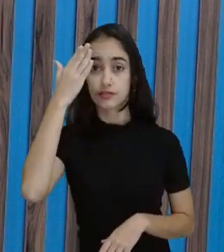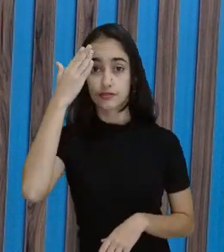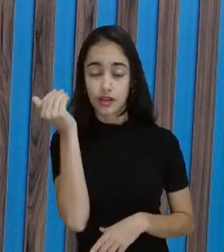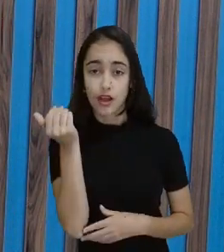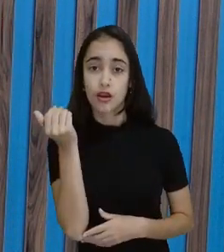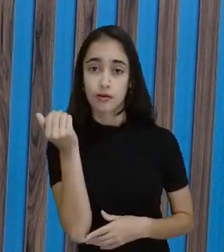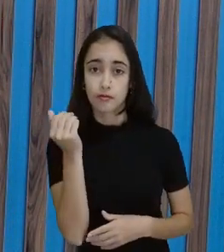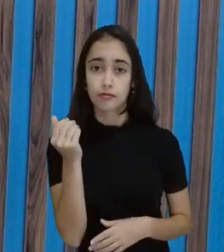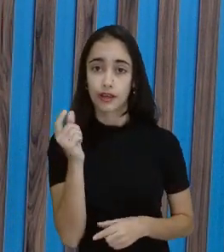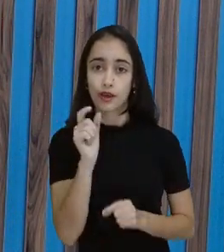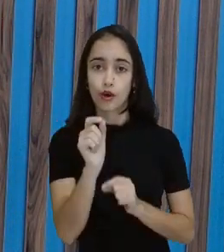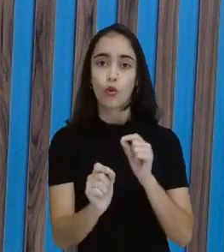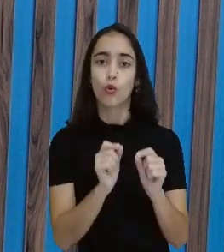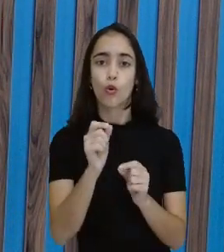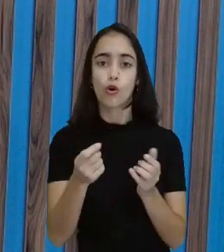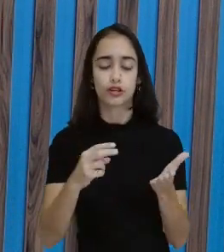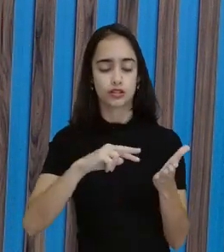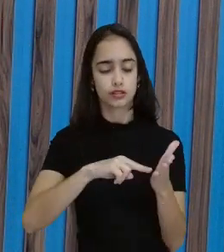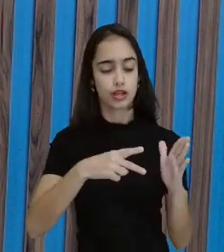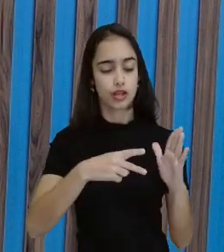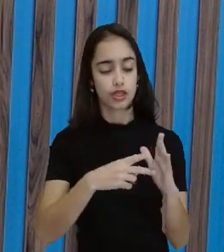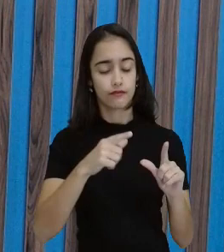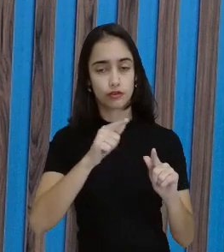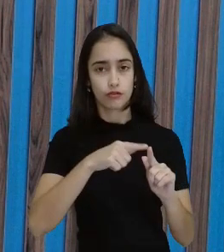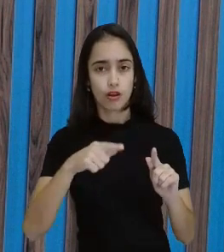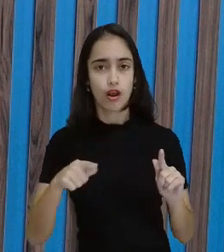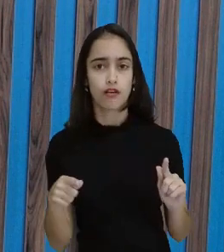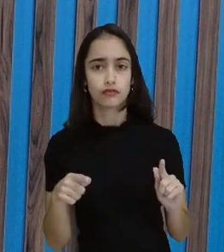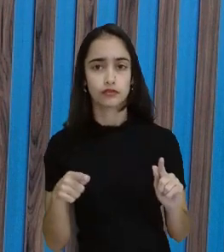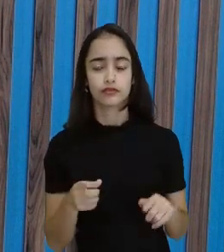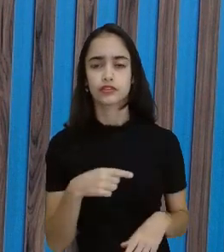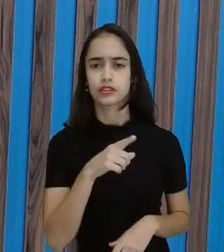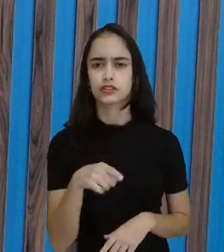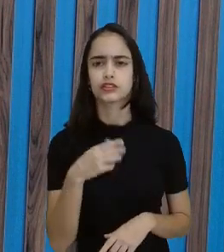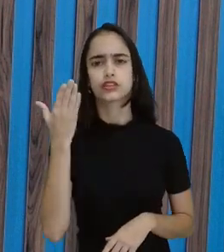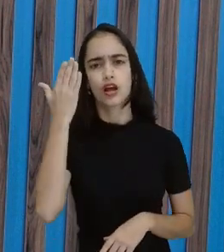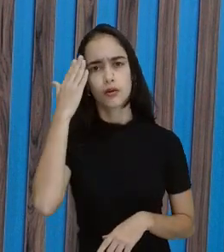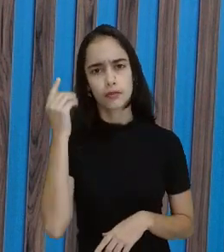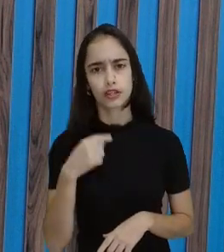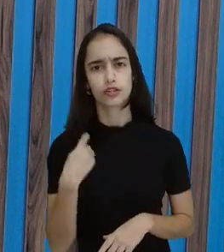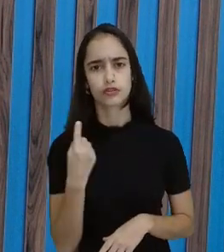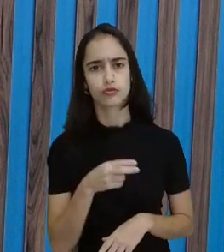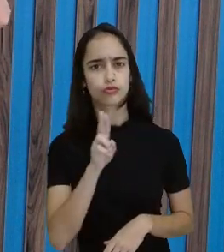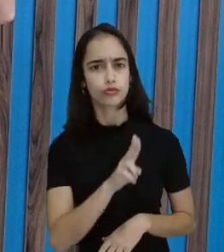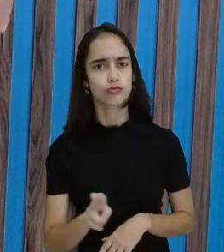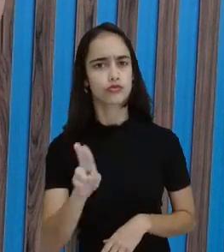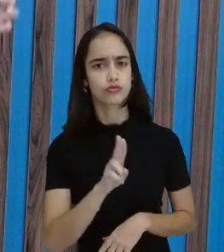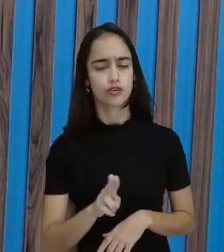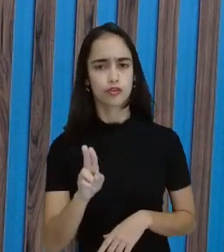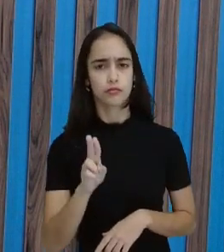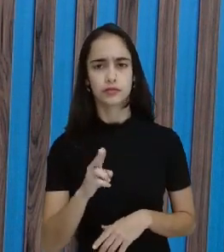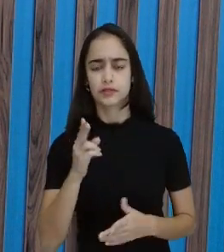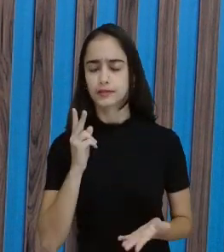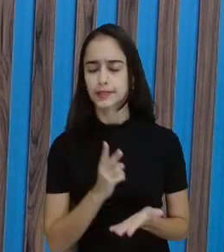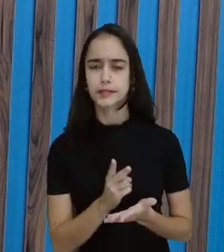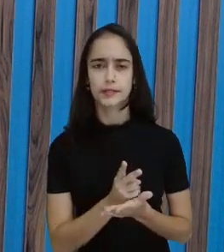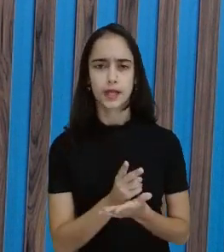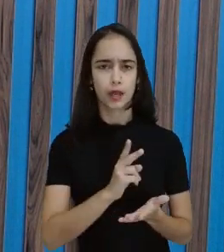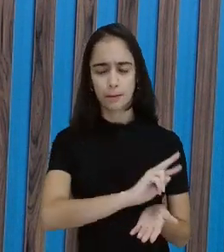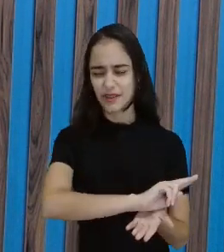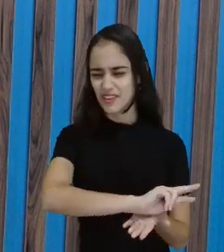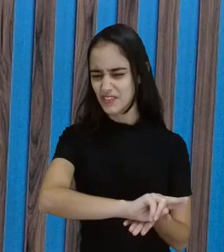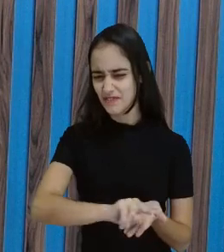apenas aulas de matemática. Você sabia que a gente utiliza o gráfico em várias áreas do